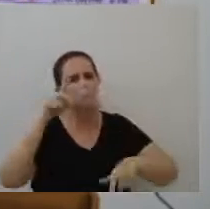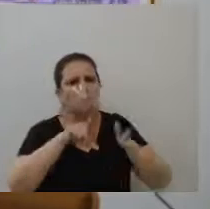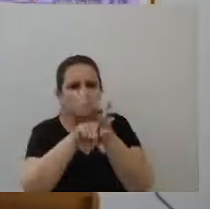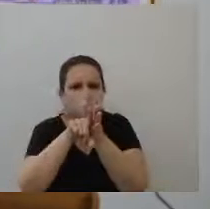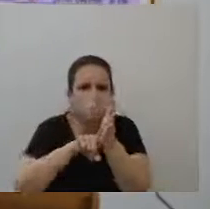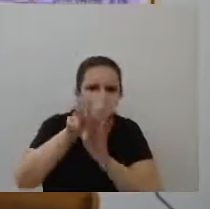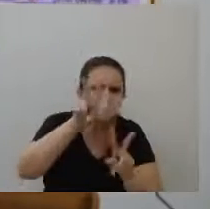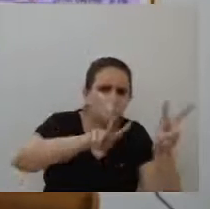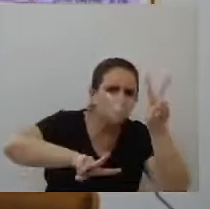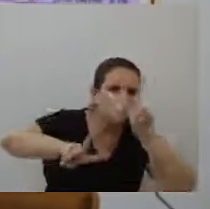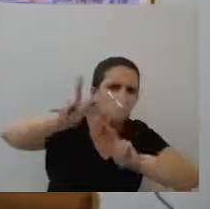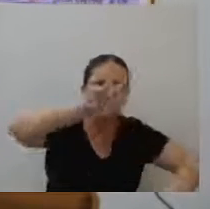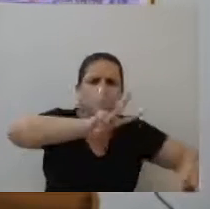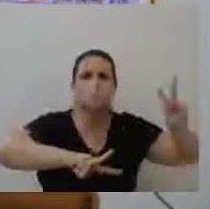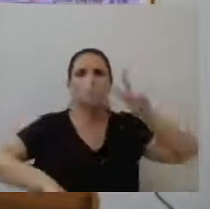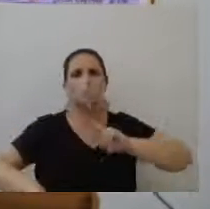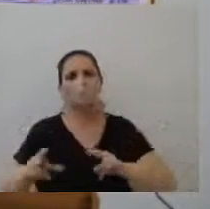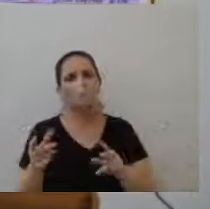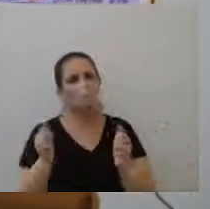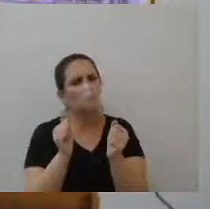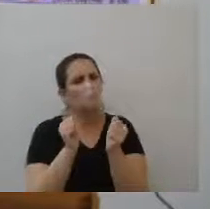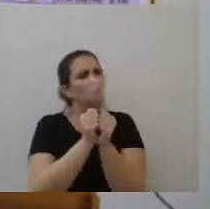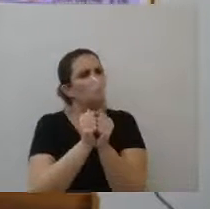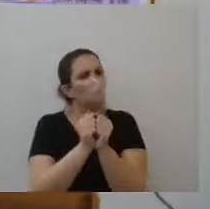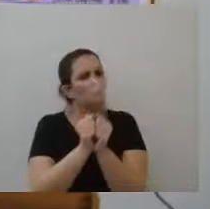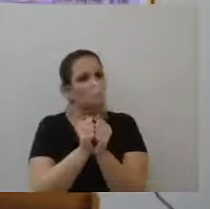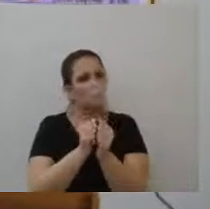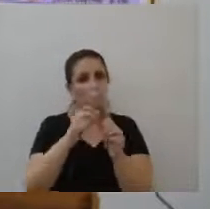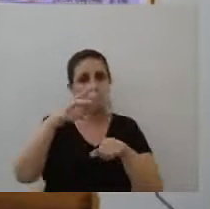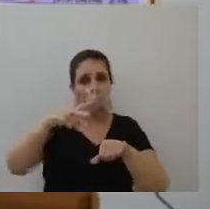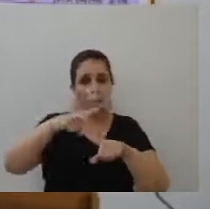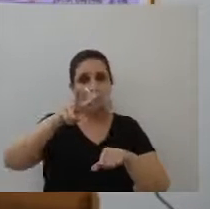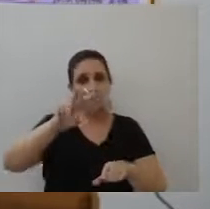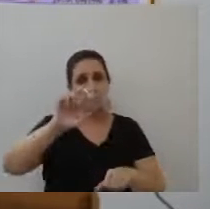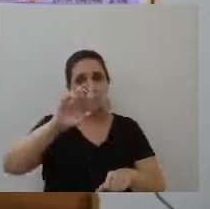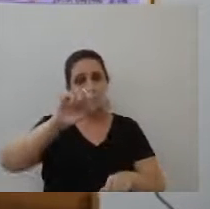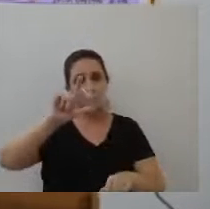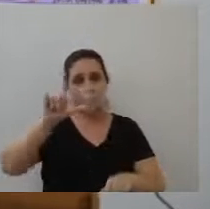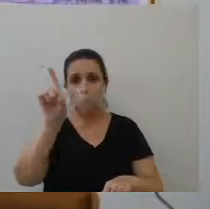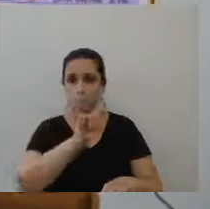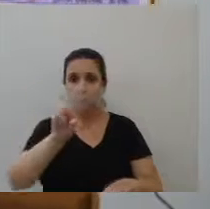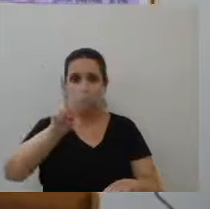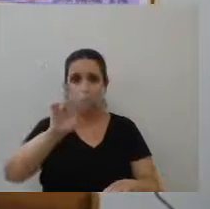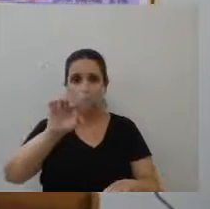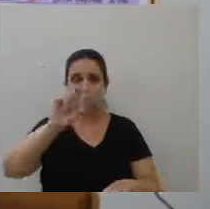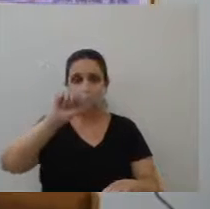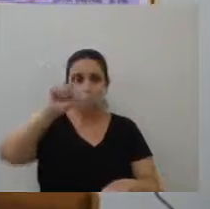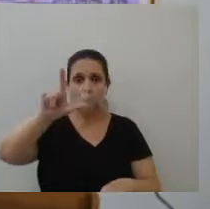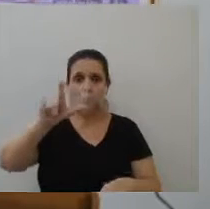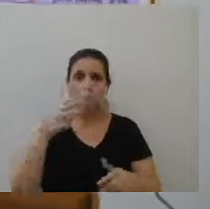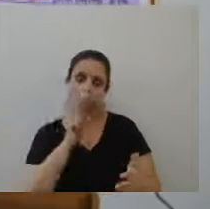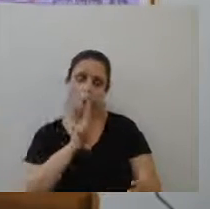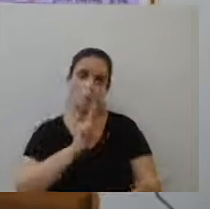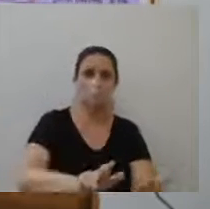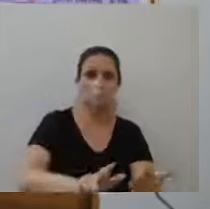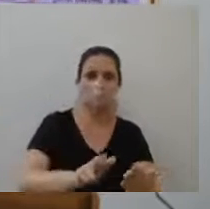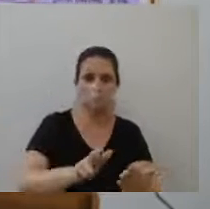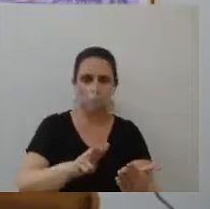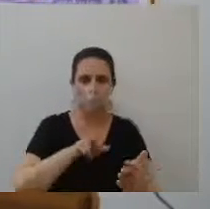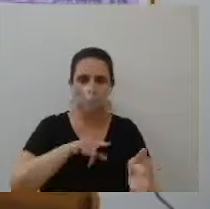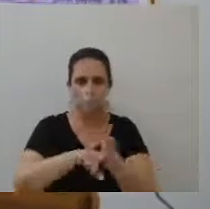primeira linha embaixo de nosso propósito. Vamos ver. O Instituto de Pesquisa Ambiental da Amazônia, IPAM, é uma